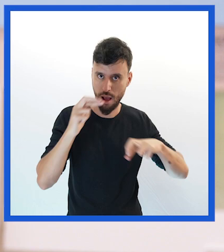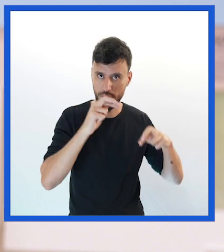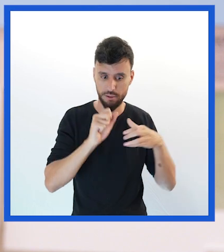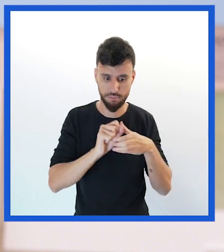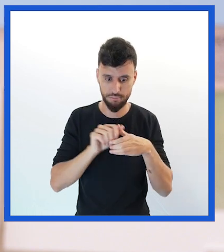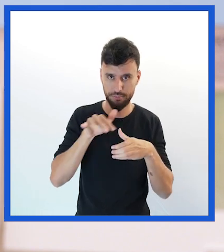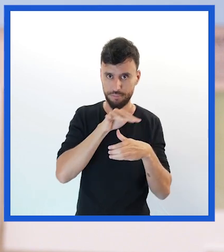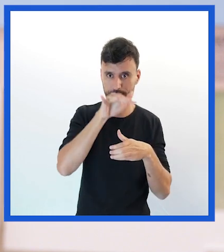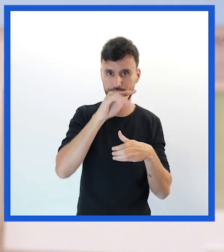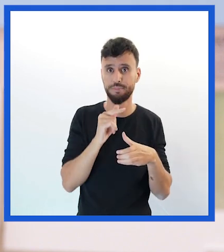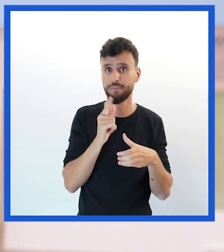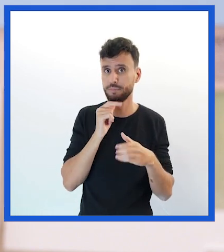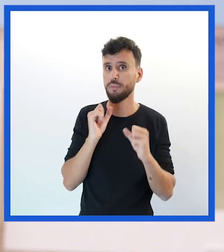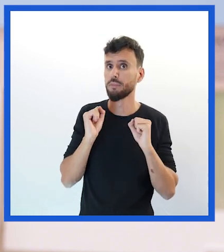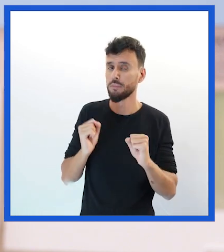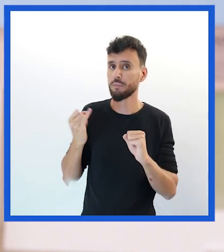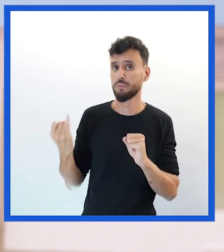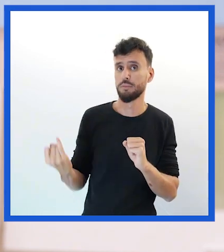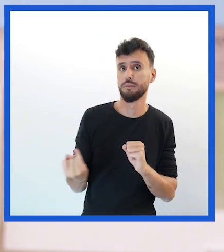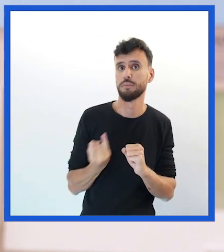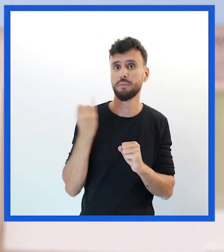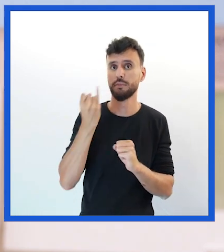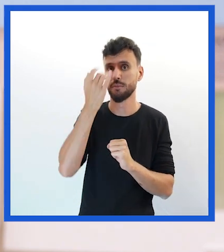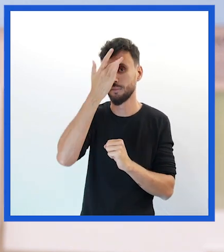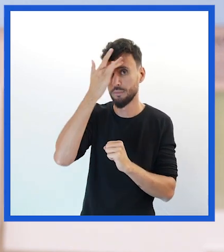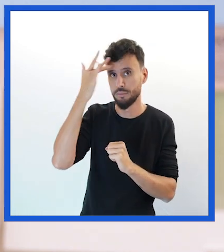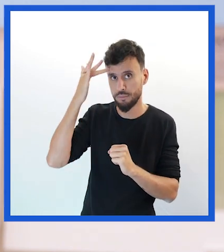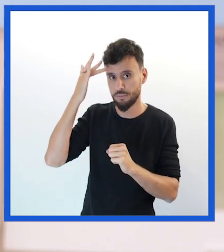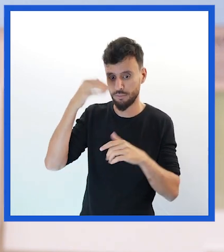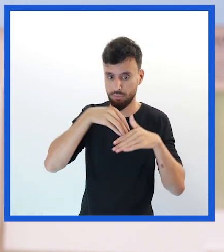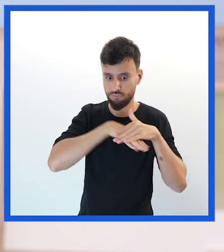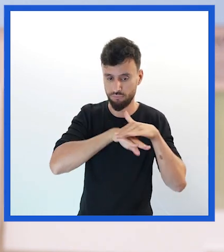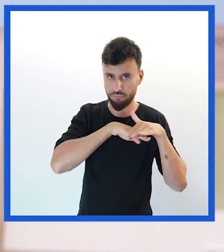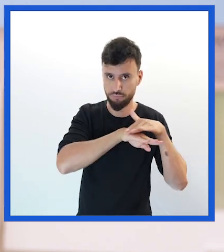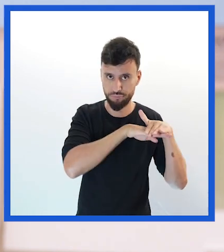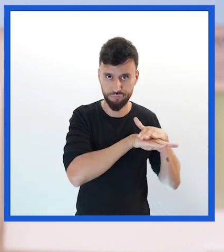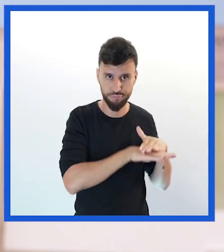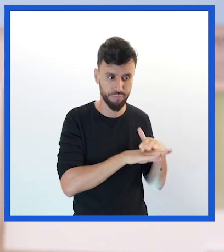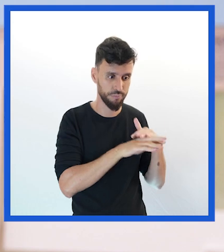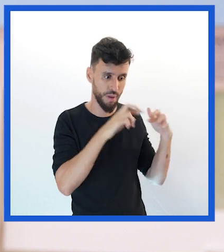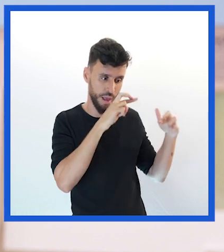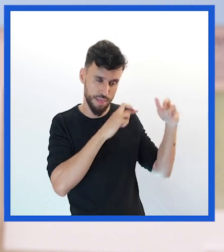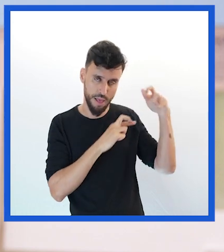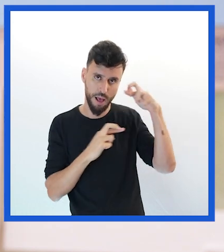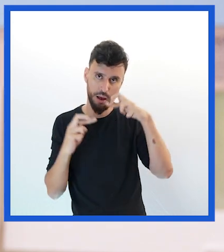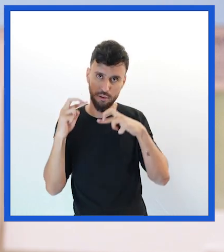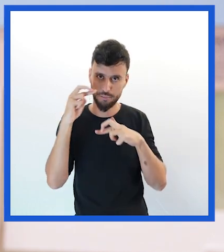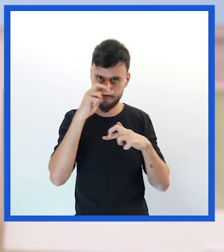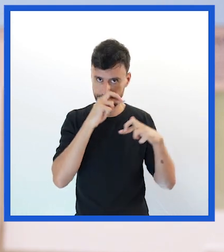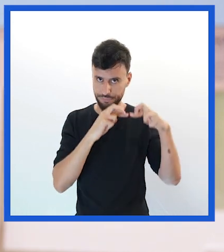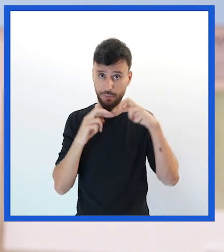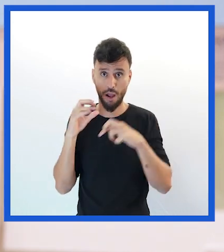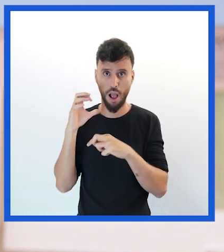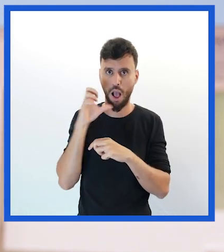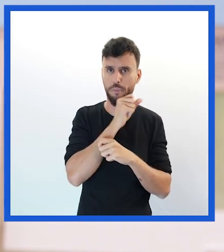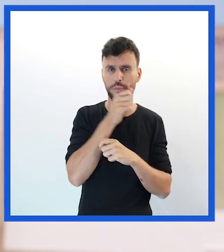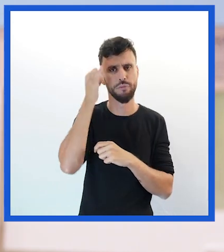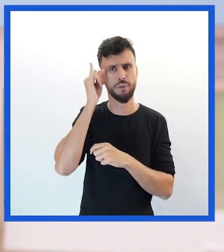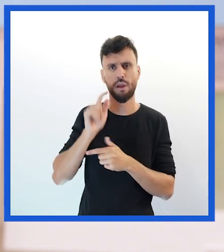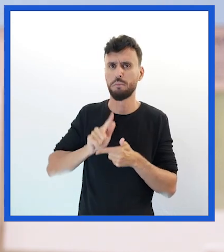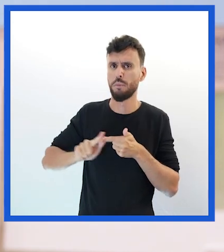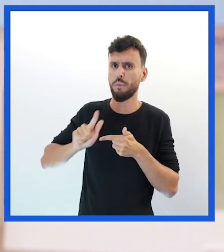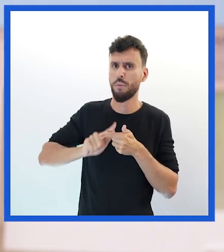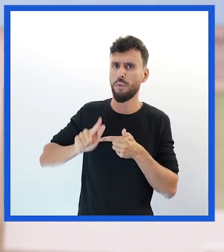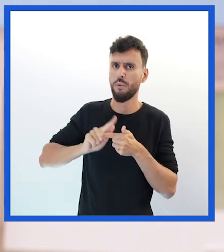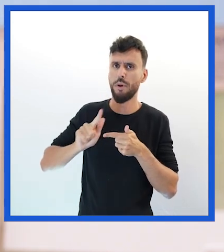da água, é importante que elas sejam armazenadas e analisadas rapidamente para evitar mudanças na